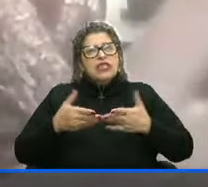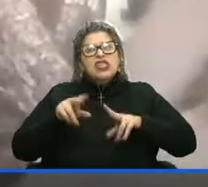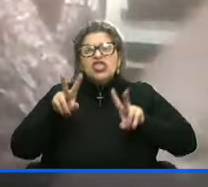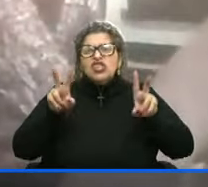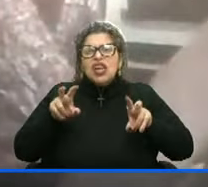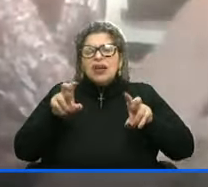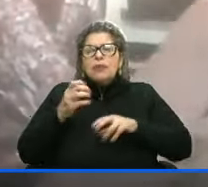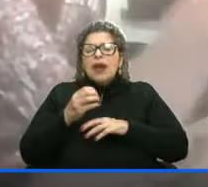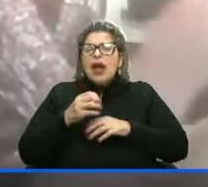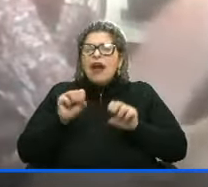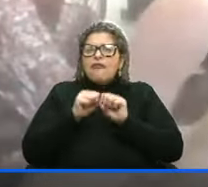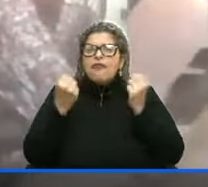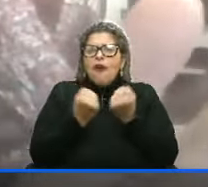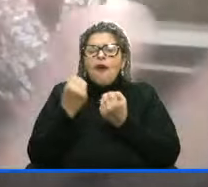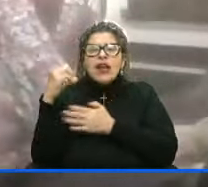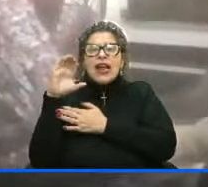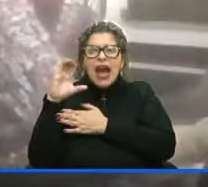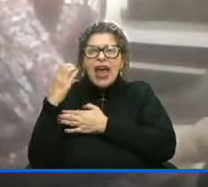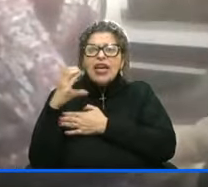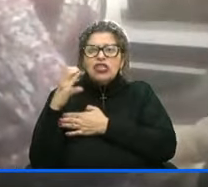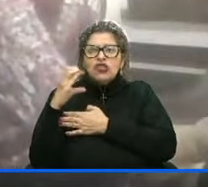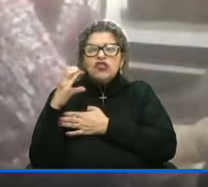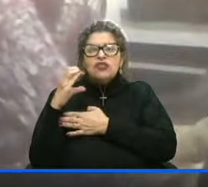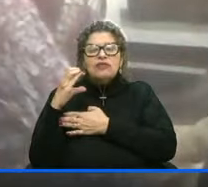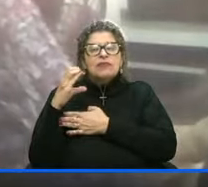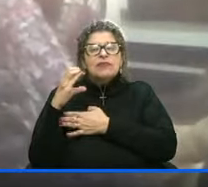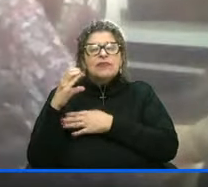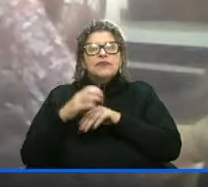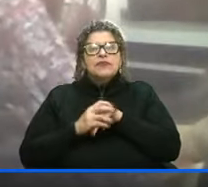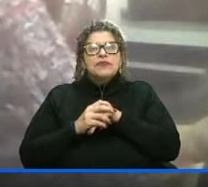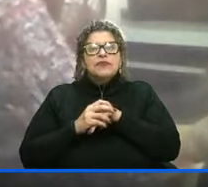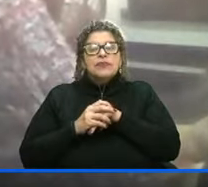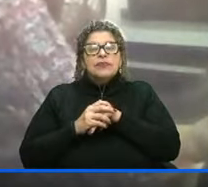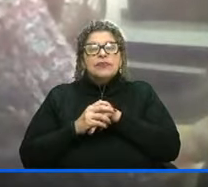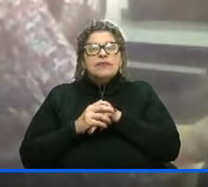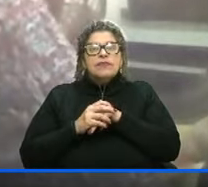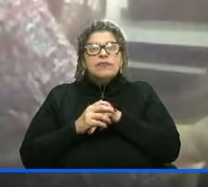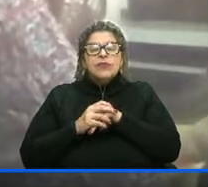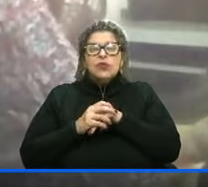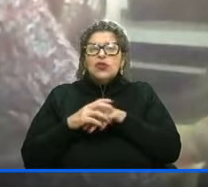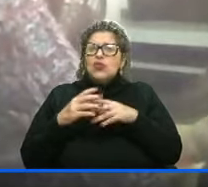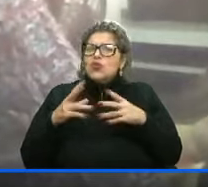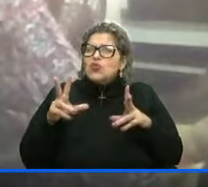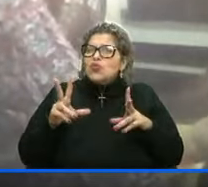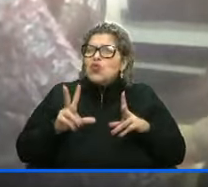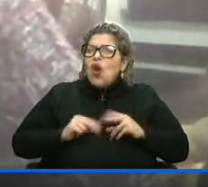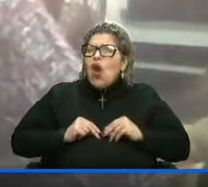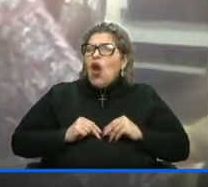Fórum Creche, não me lembro, é isso, né? E aí, nossa...